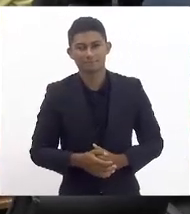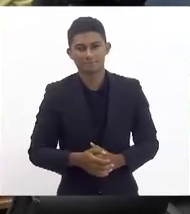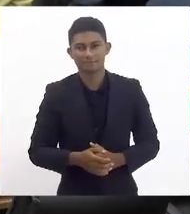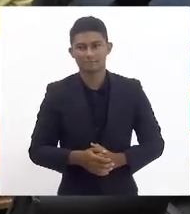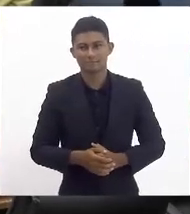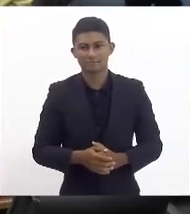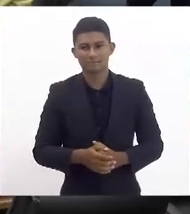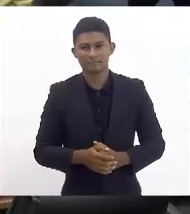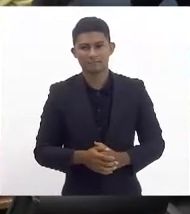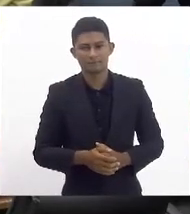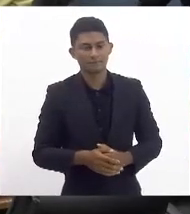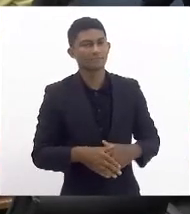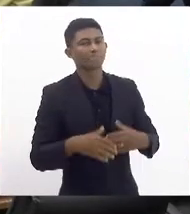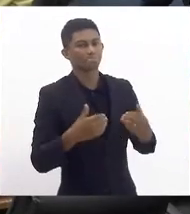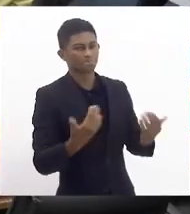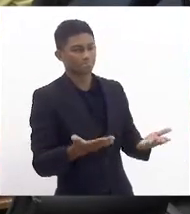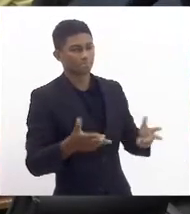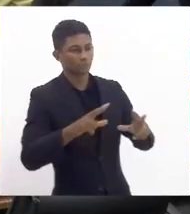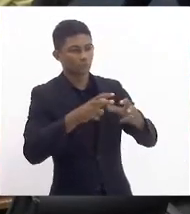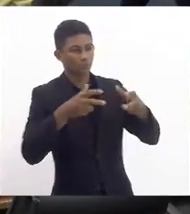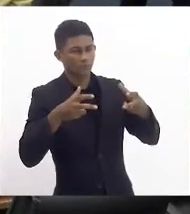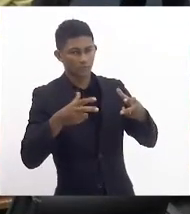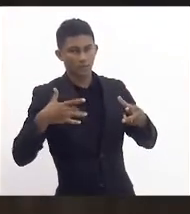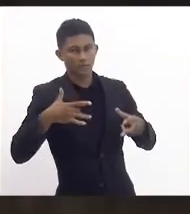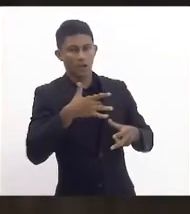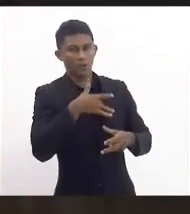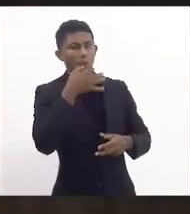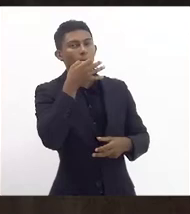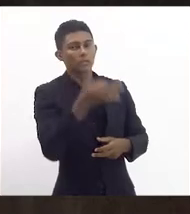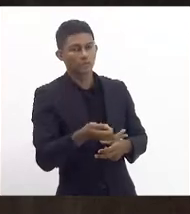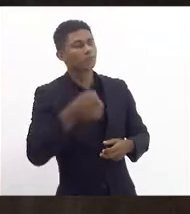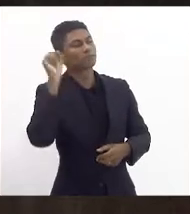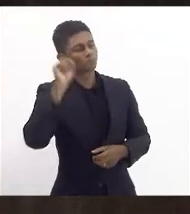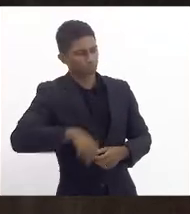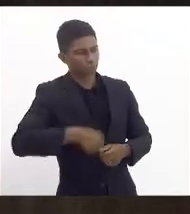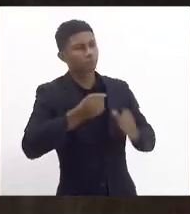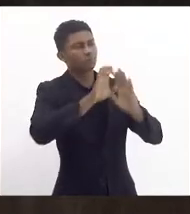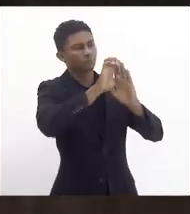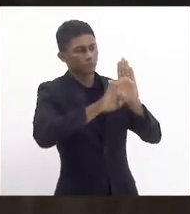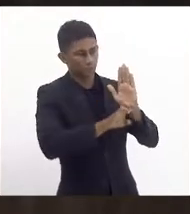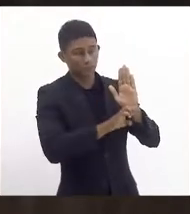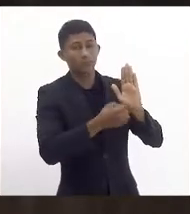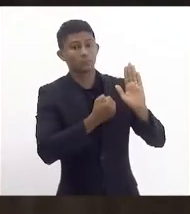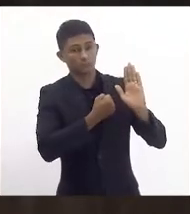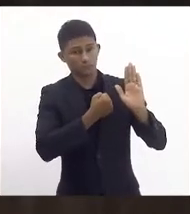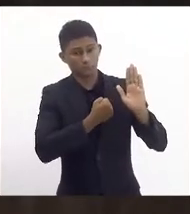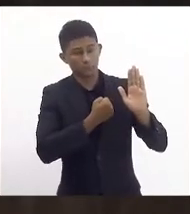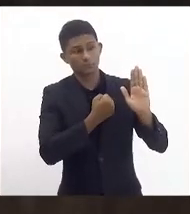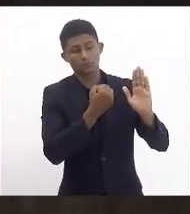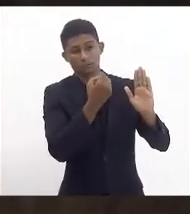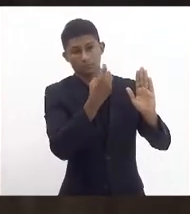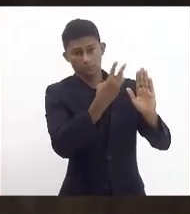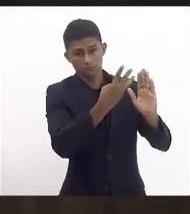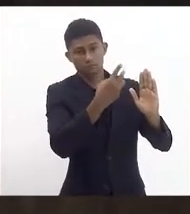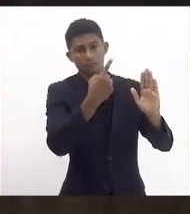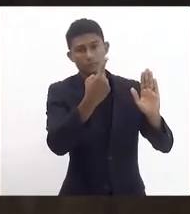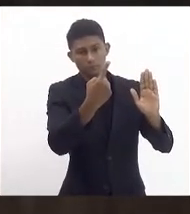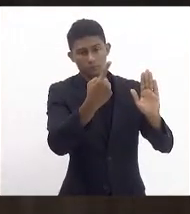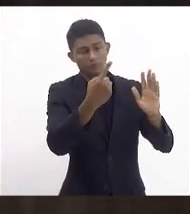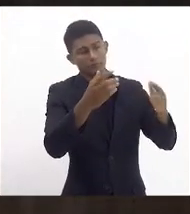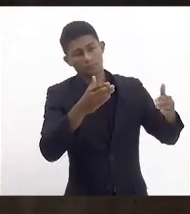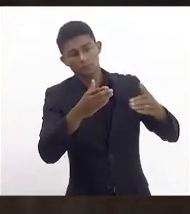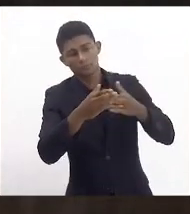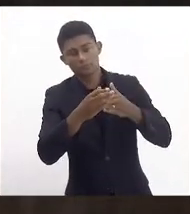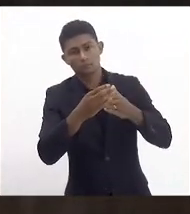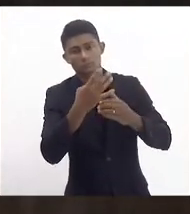Presidente, o parecer da Comissão de Saúde é favorável às emendas de números 31